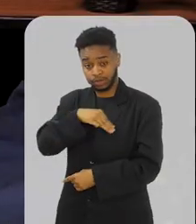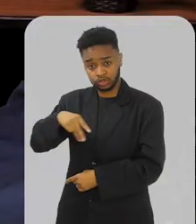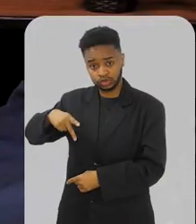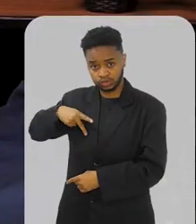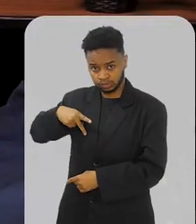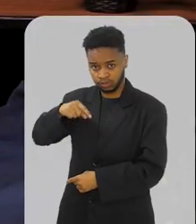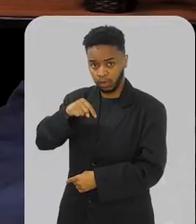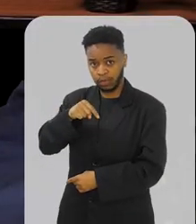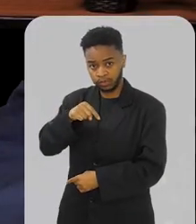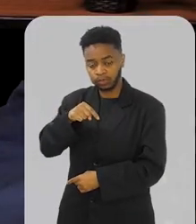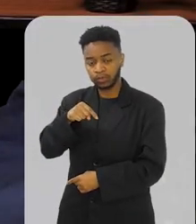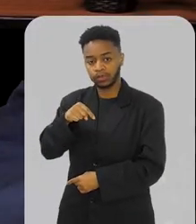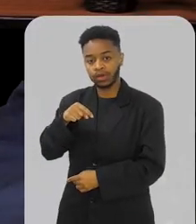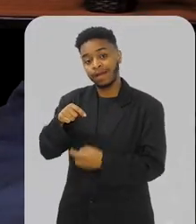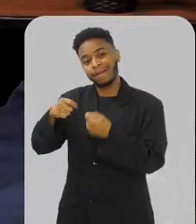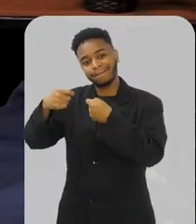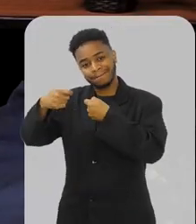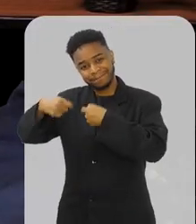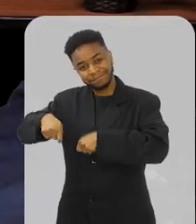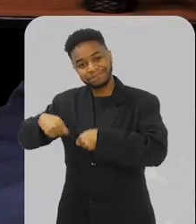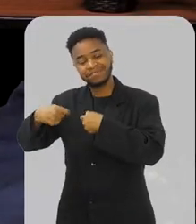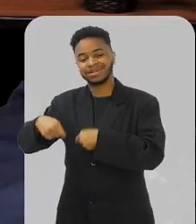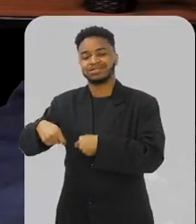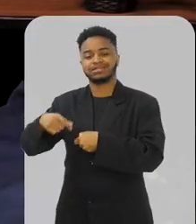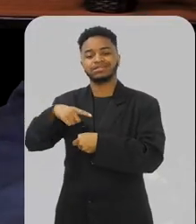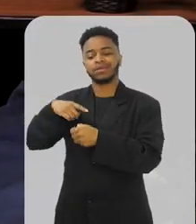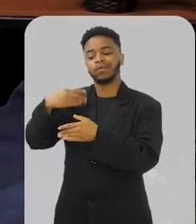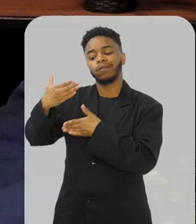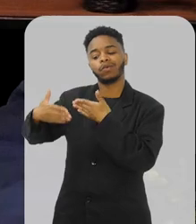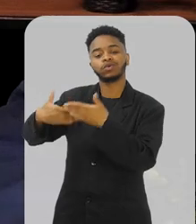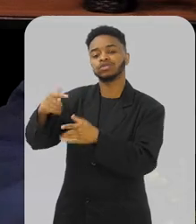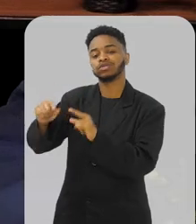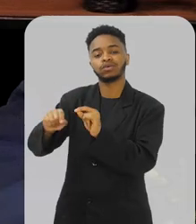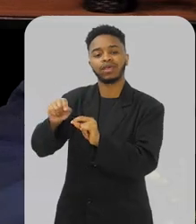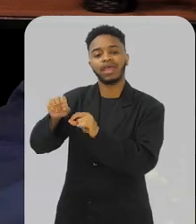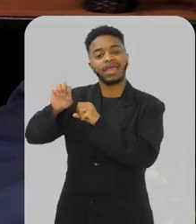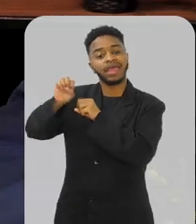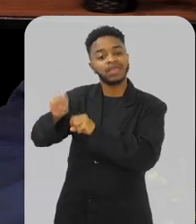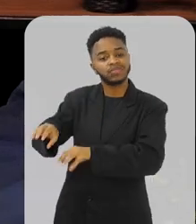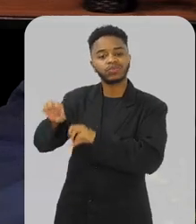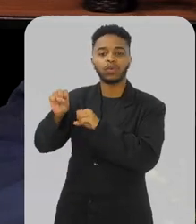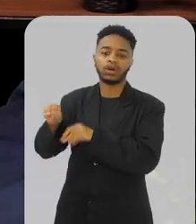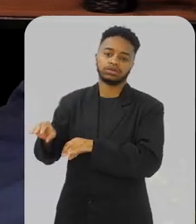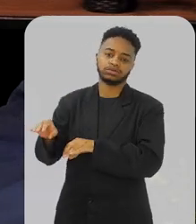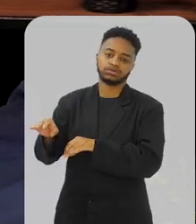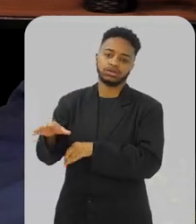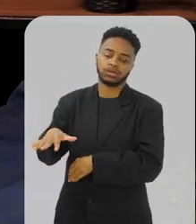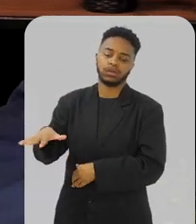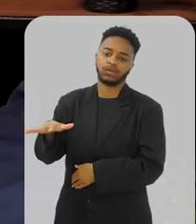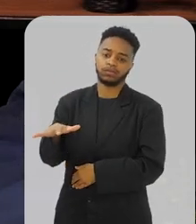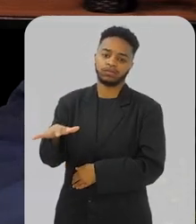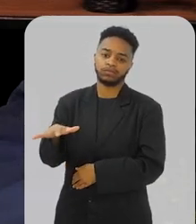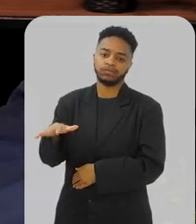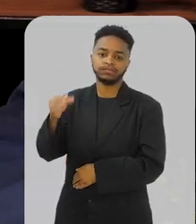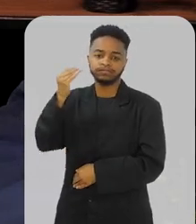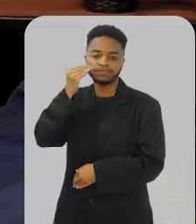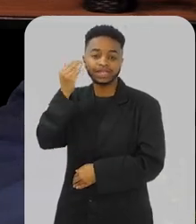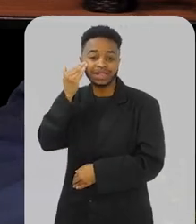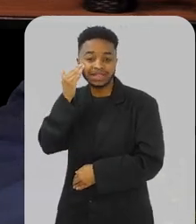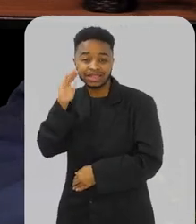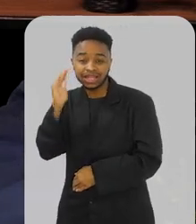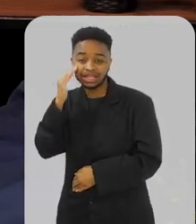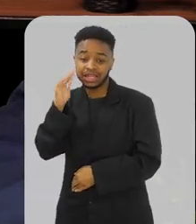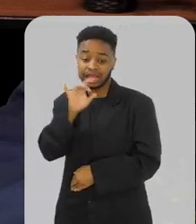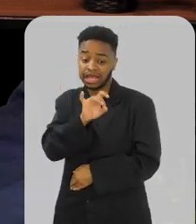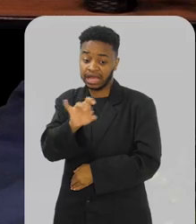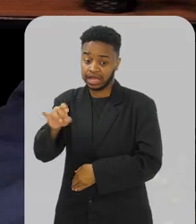Ministério Público, eles precisam passar por um processo educacional para entender